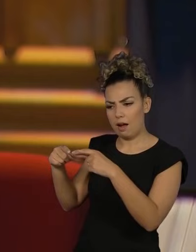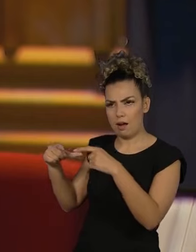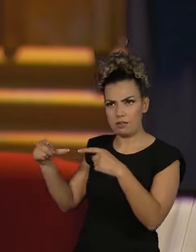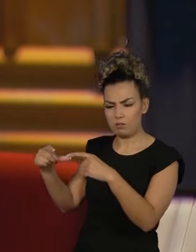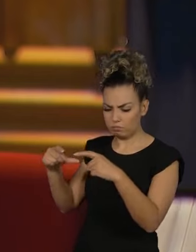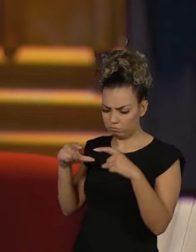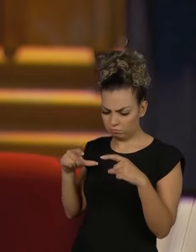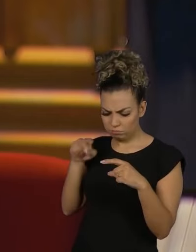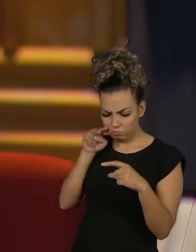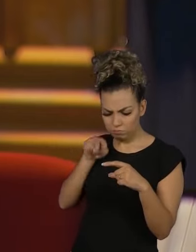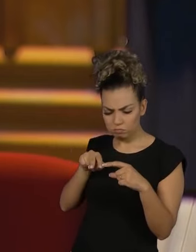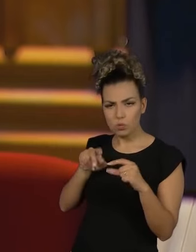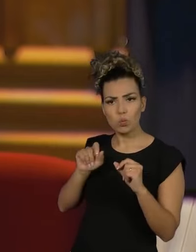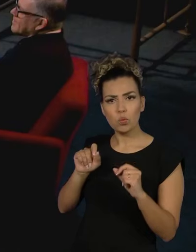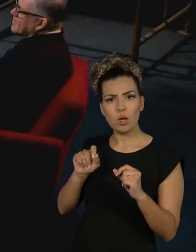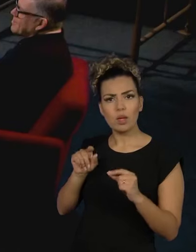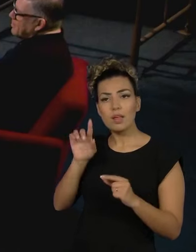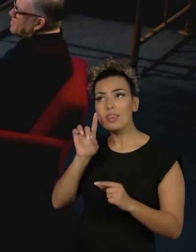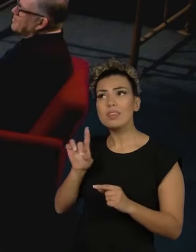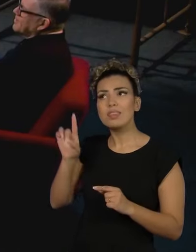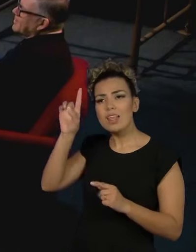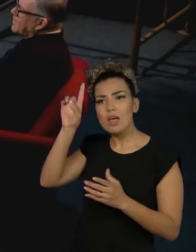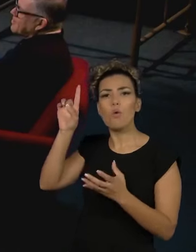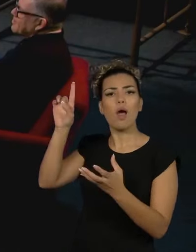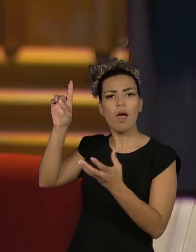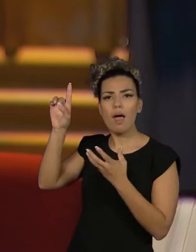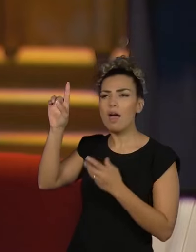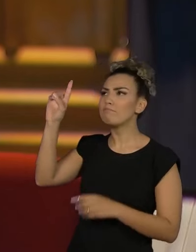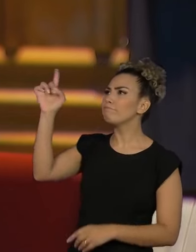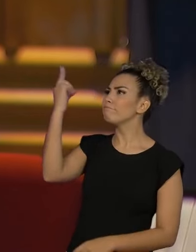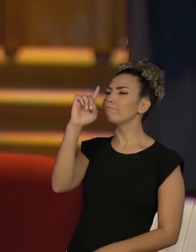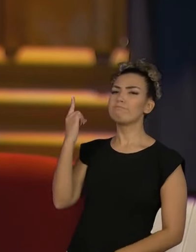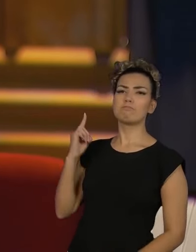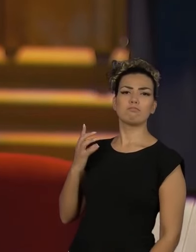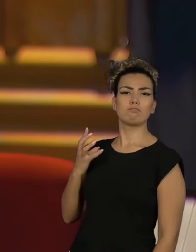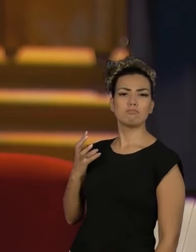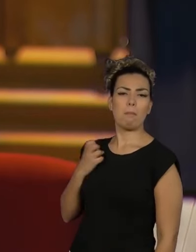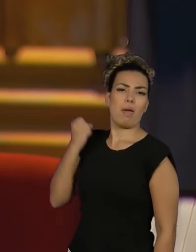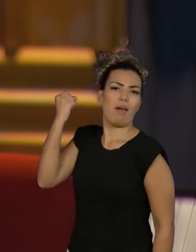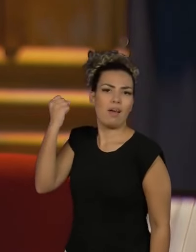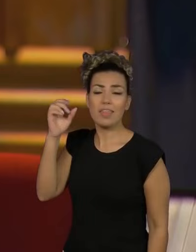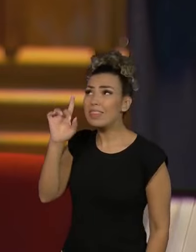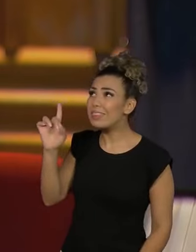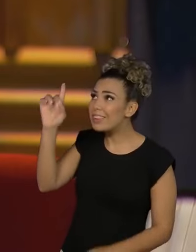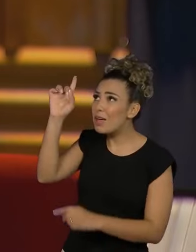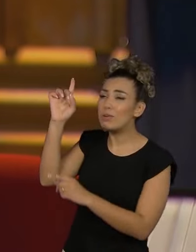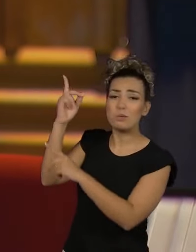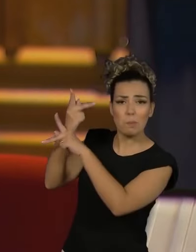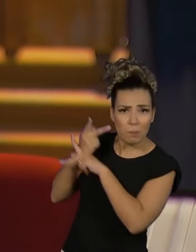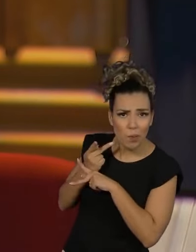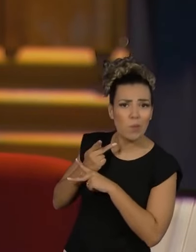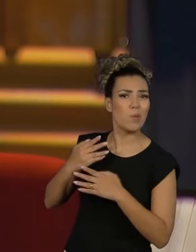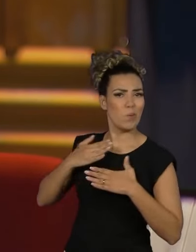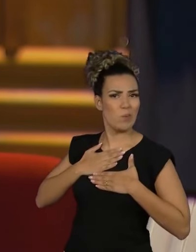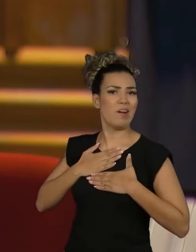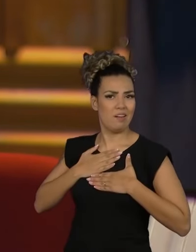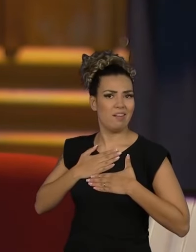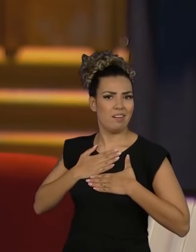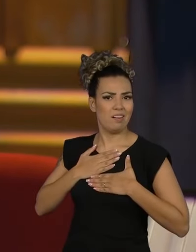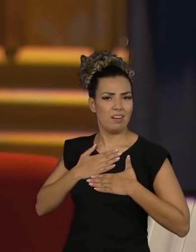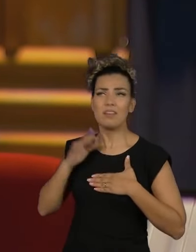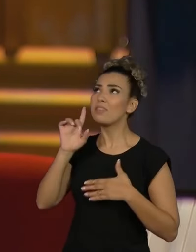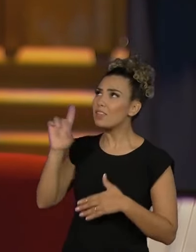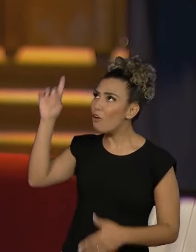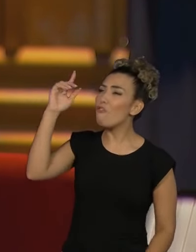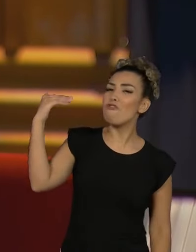procura um jeito de encontrá-lo. Deus vai te encontrar, ou você vai se encontrar com ele, ou se é que já não se encontraram, né? Porque